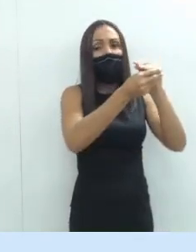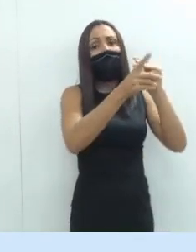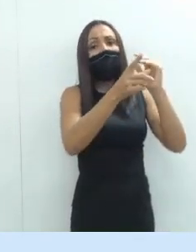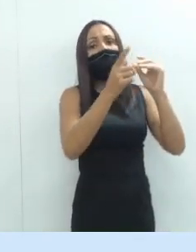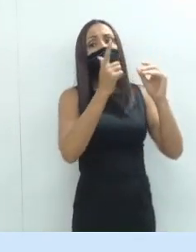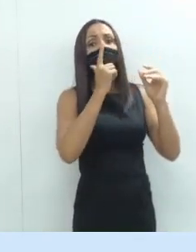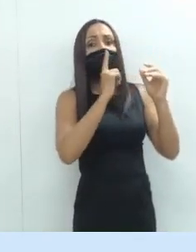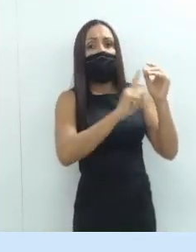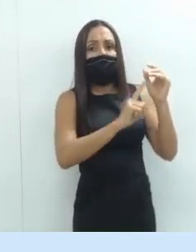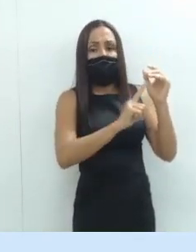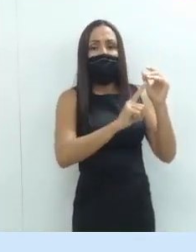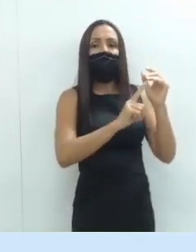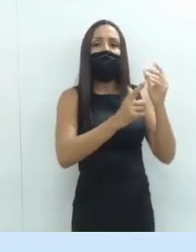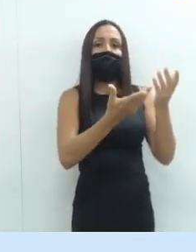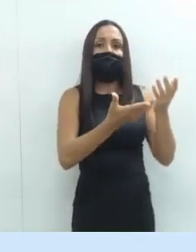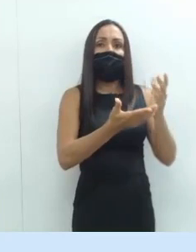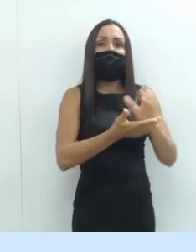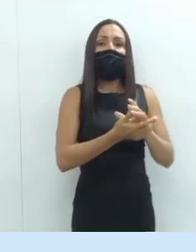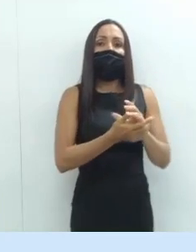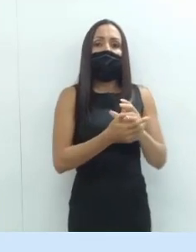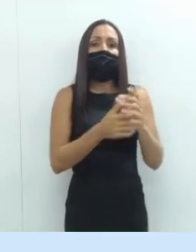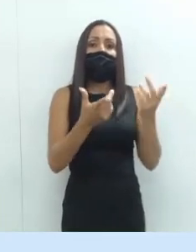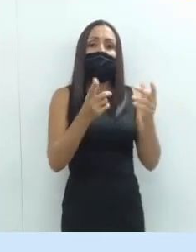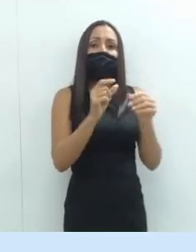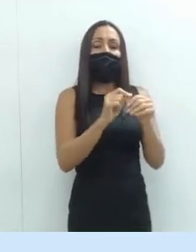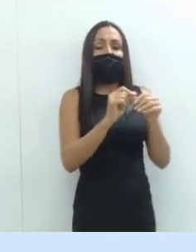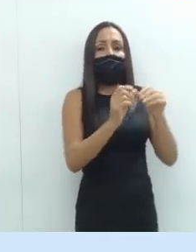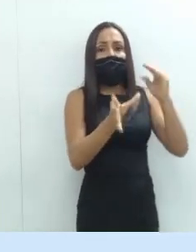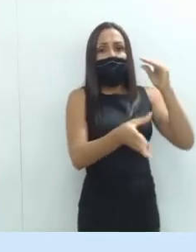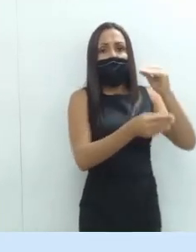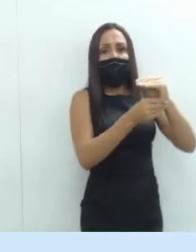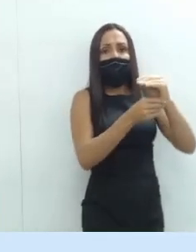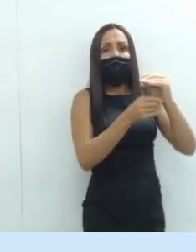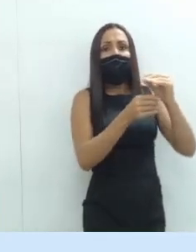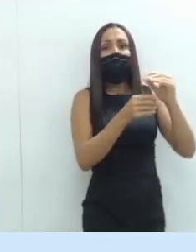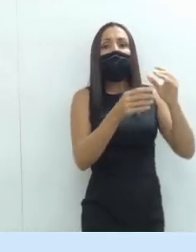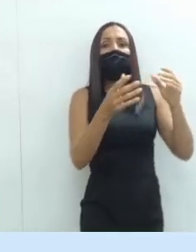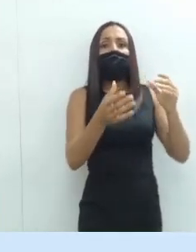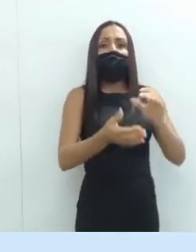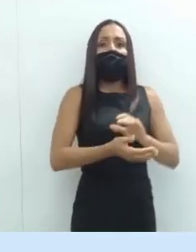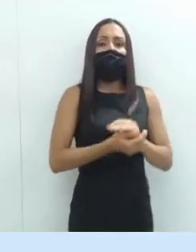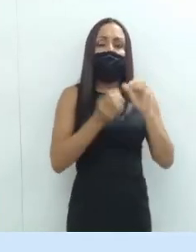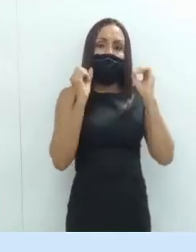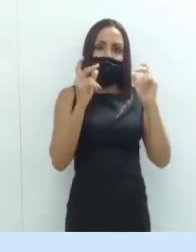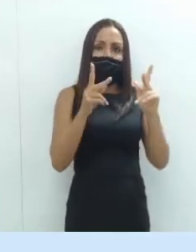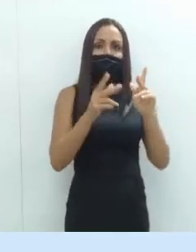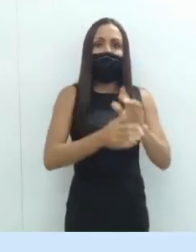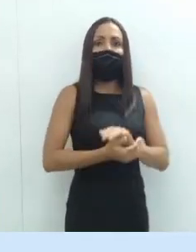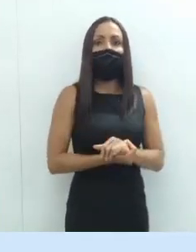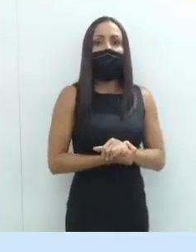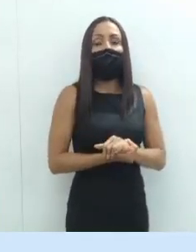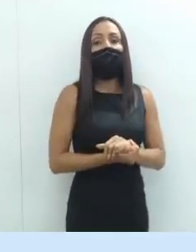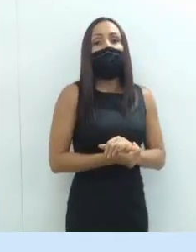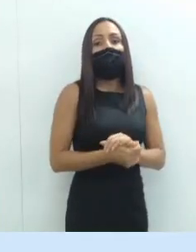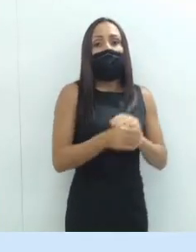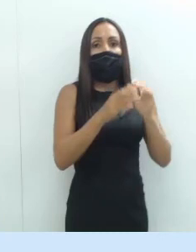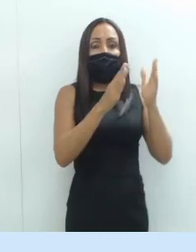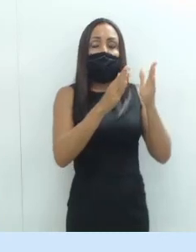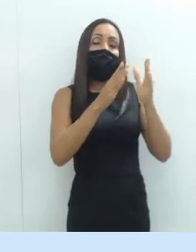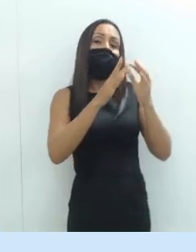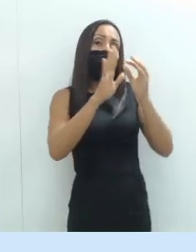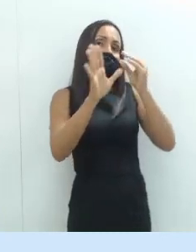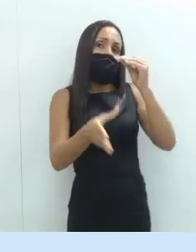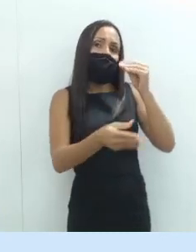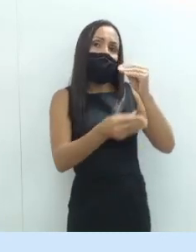consiga enxugar tudo isso para poder fazer a sua síntese, fazer o seu resumo, ok? No resumo, você